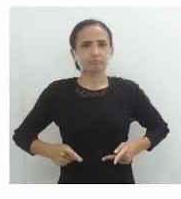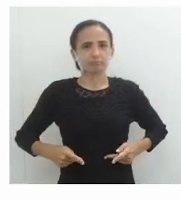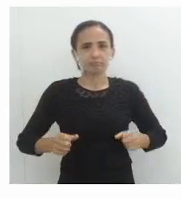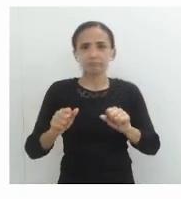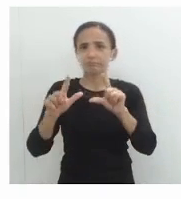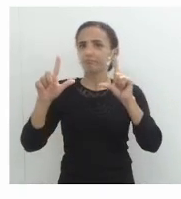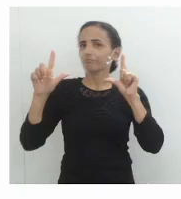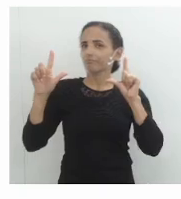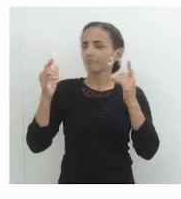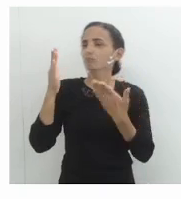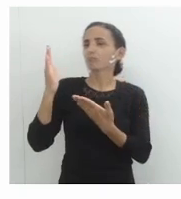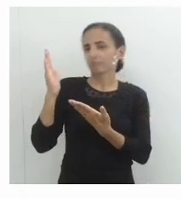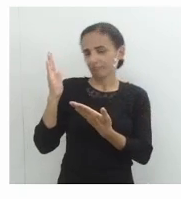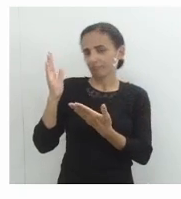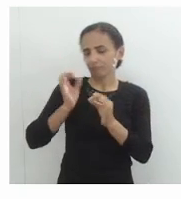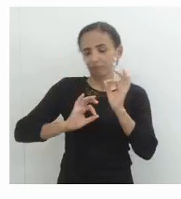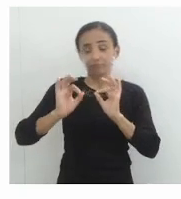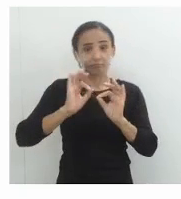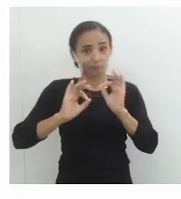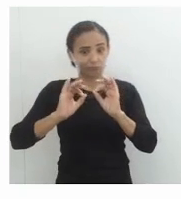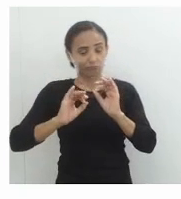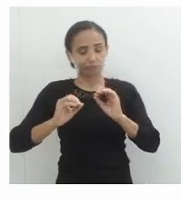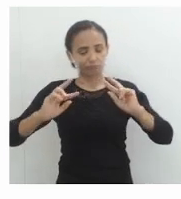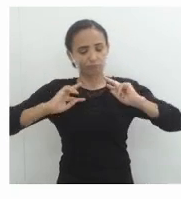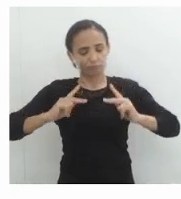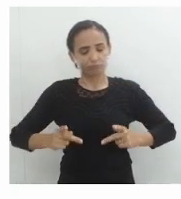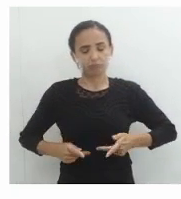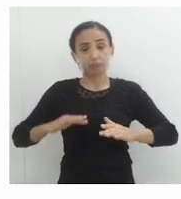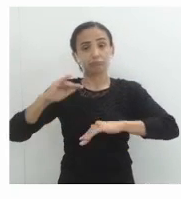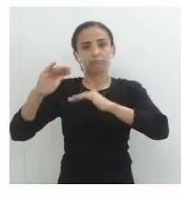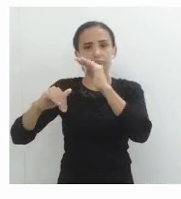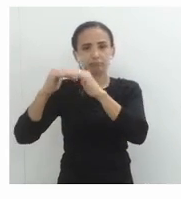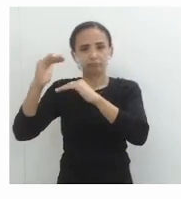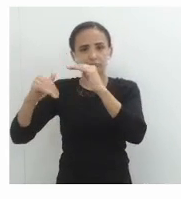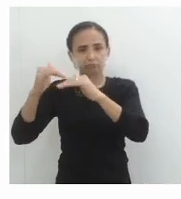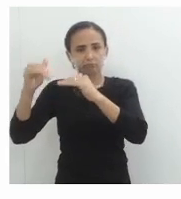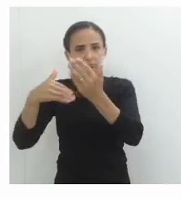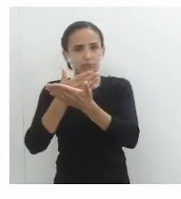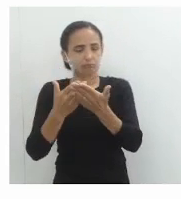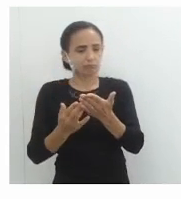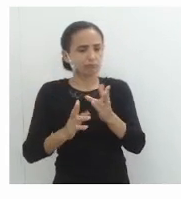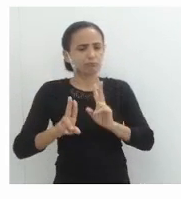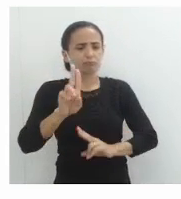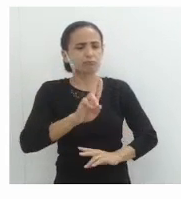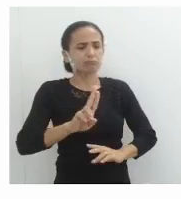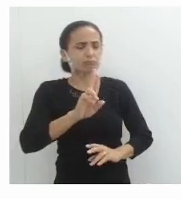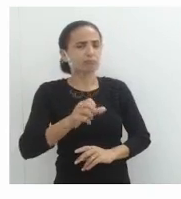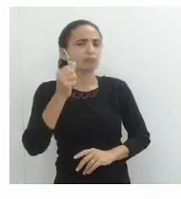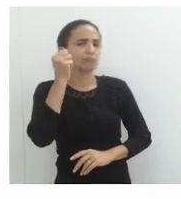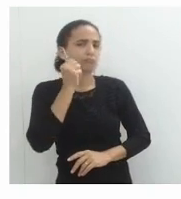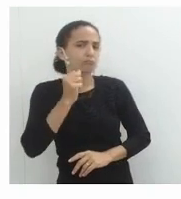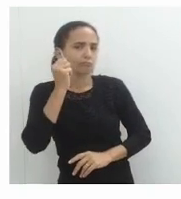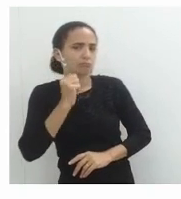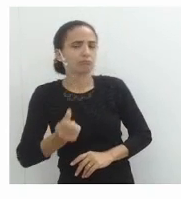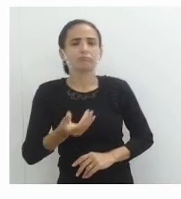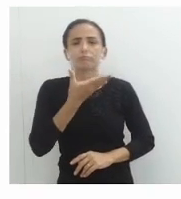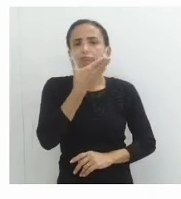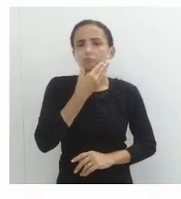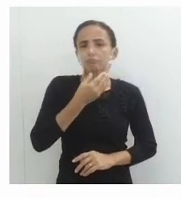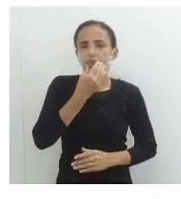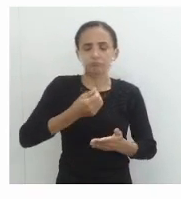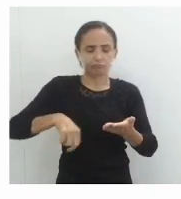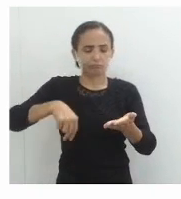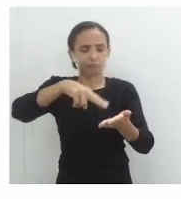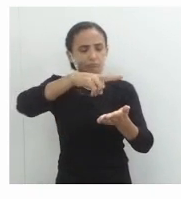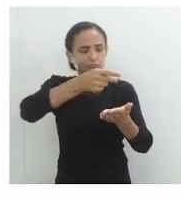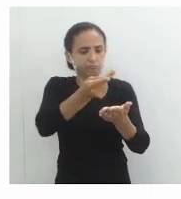com o desenvolvimento das civilizações, foram utilizadas figuras femininas e masculinas. E em alguns casos, essas figuras